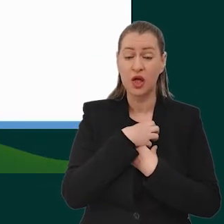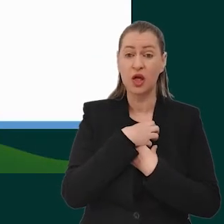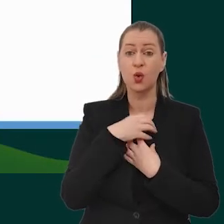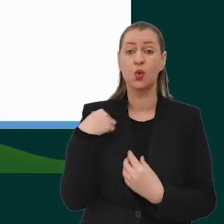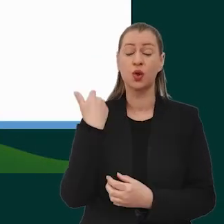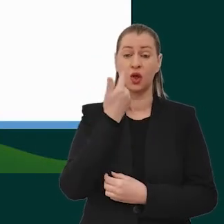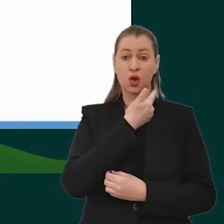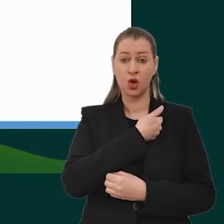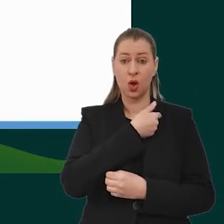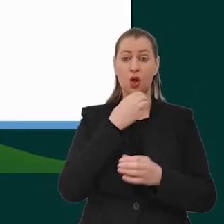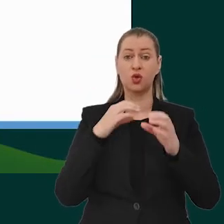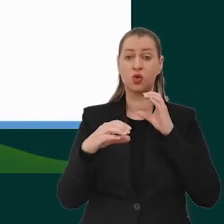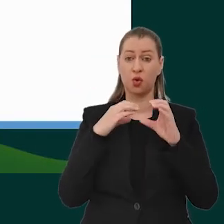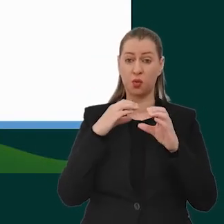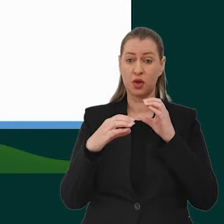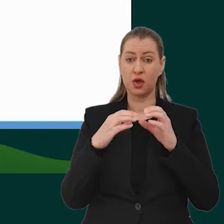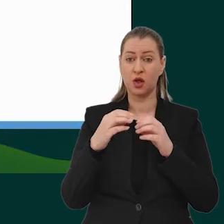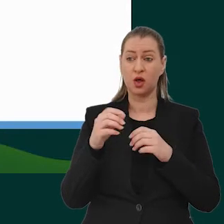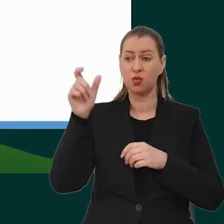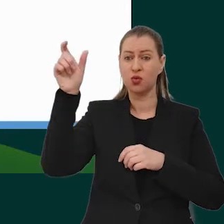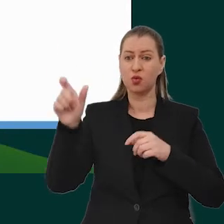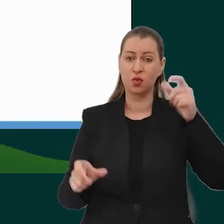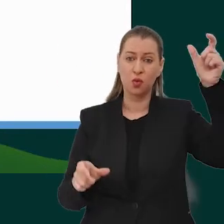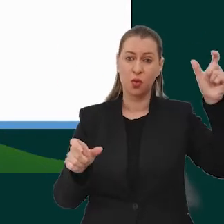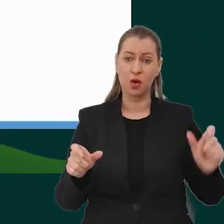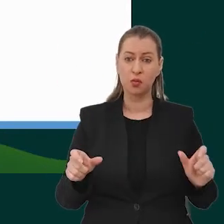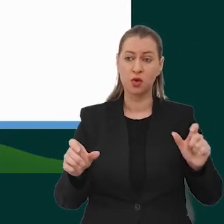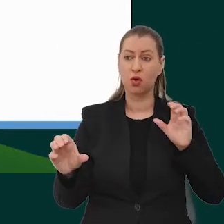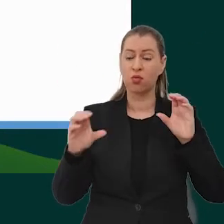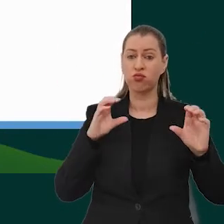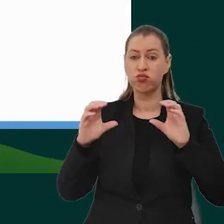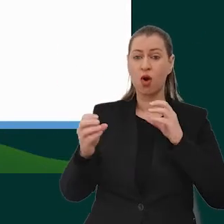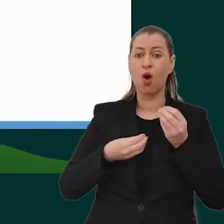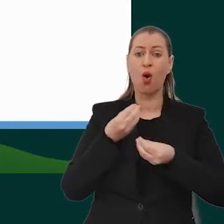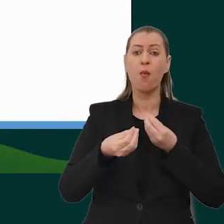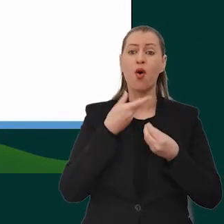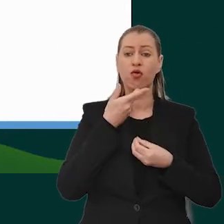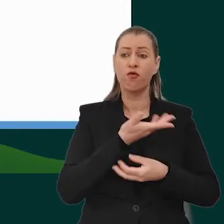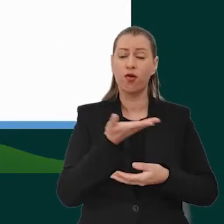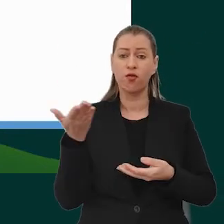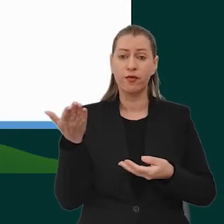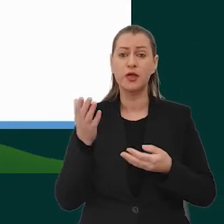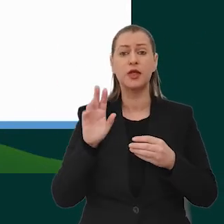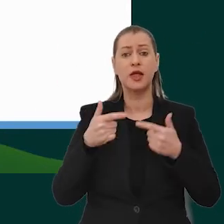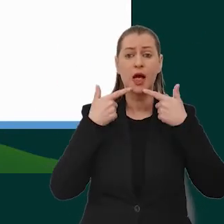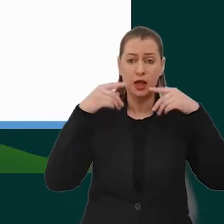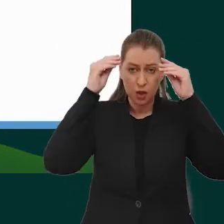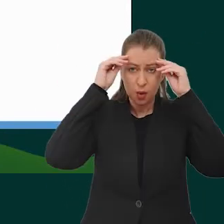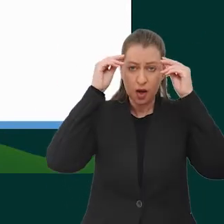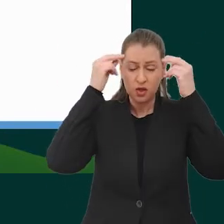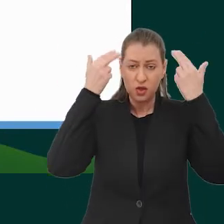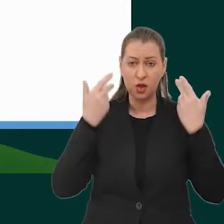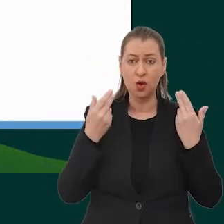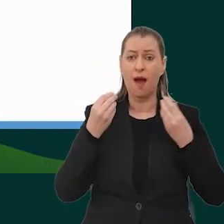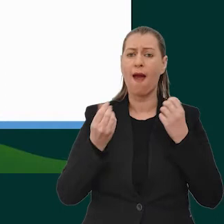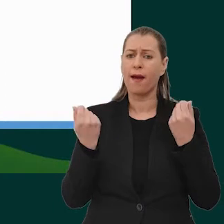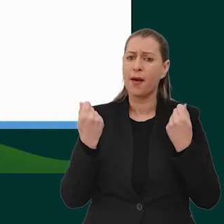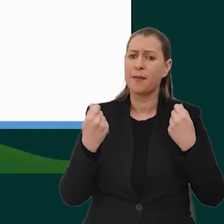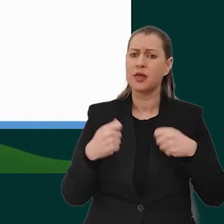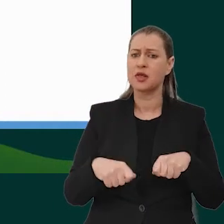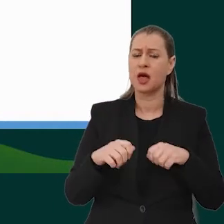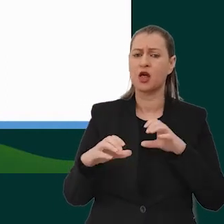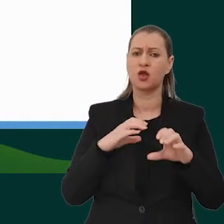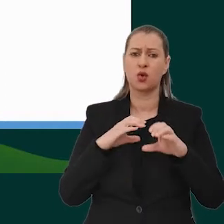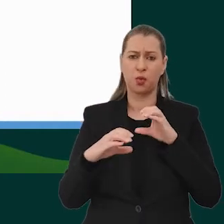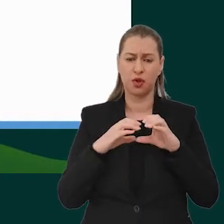nos comunicamos com os outros seres humanos, na forma como eu estou falando agora com vocês. É a capacidade de nos